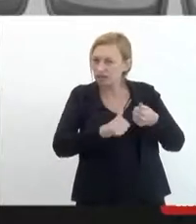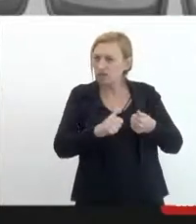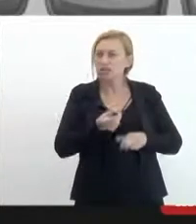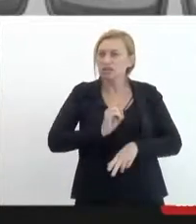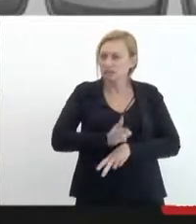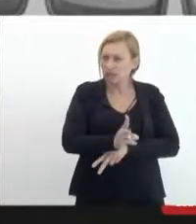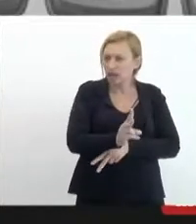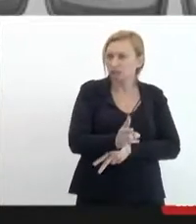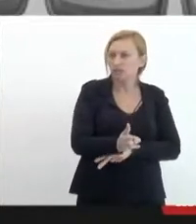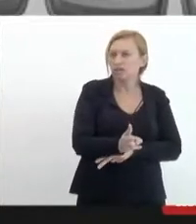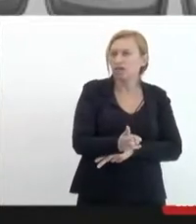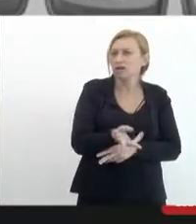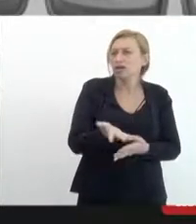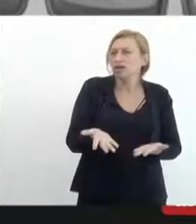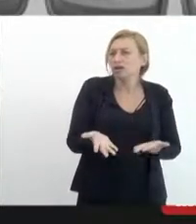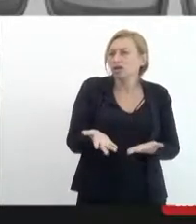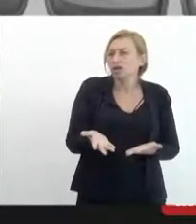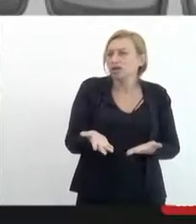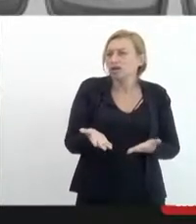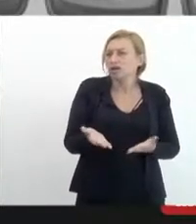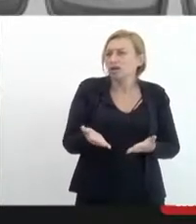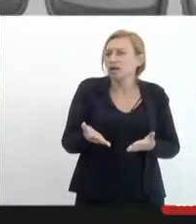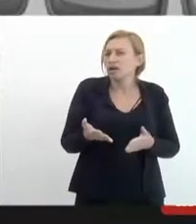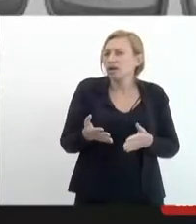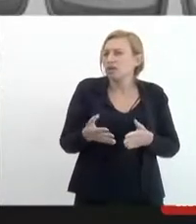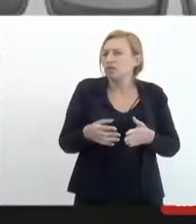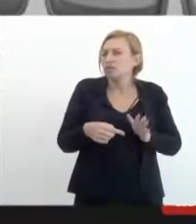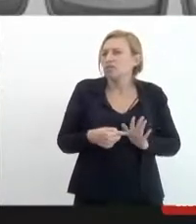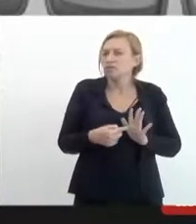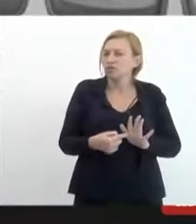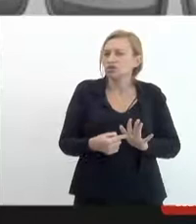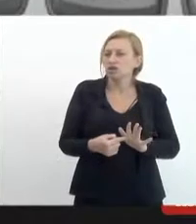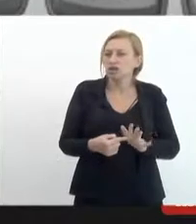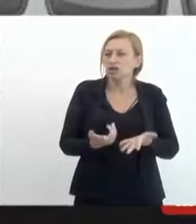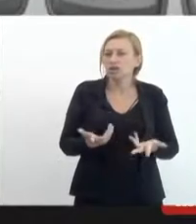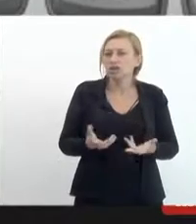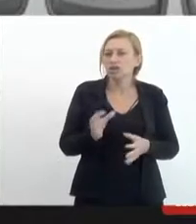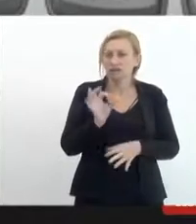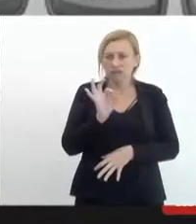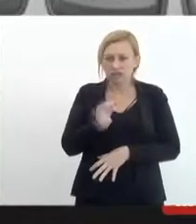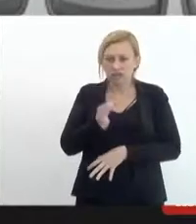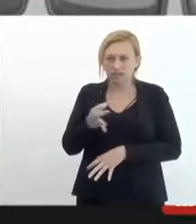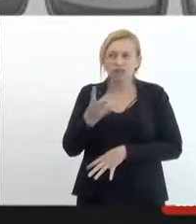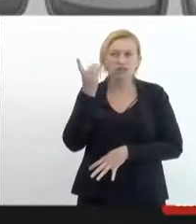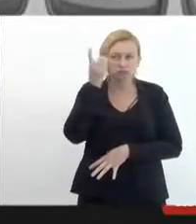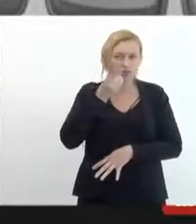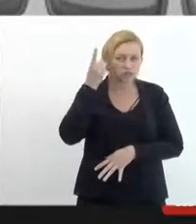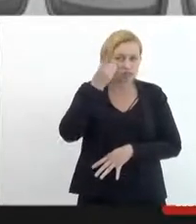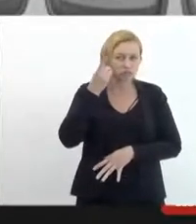sempre ao direcionar essas demandas. Então, objetivamente, deputado,